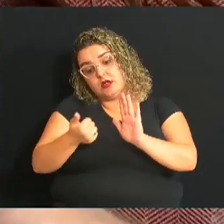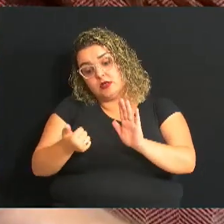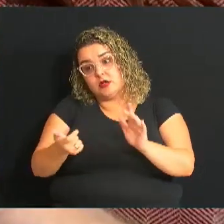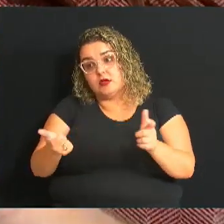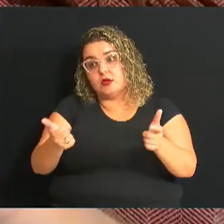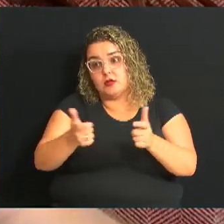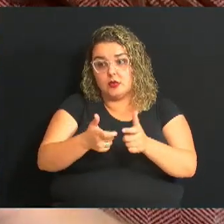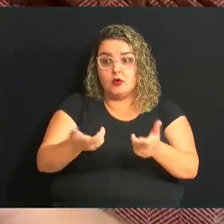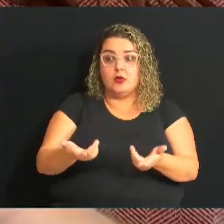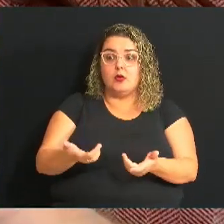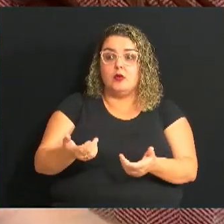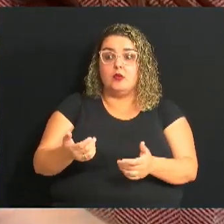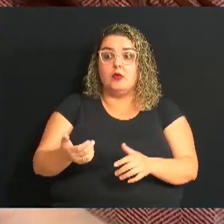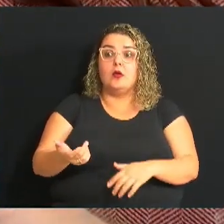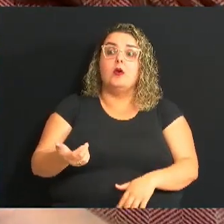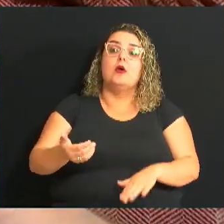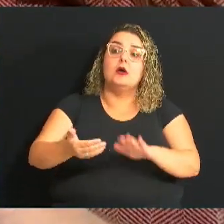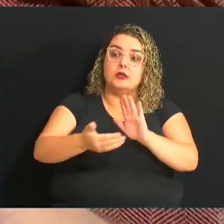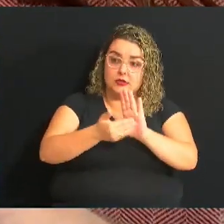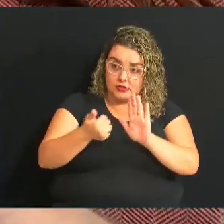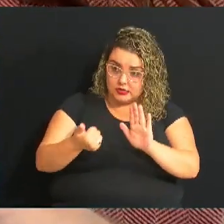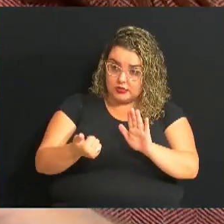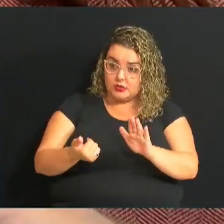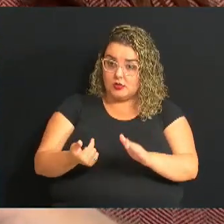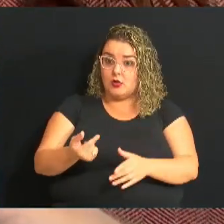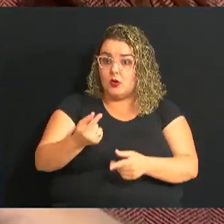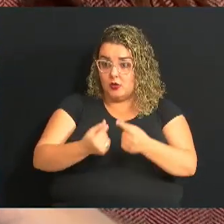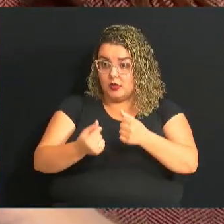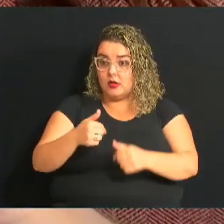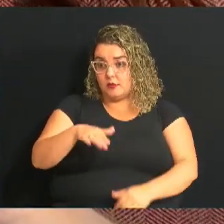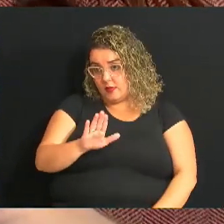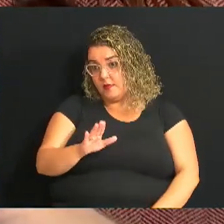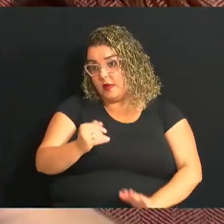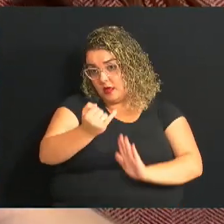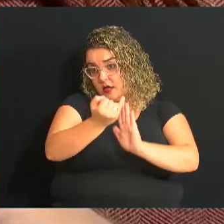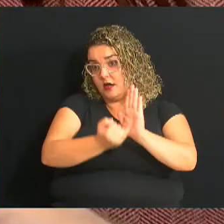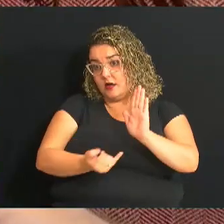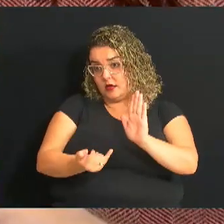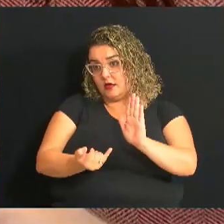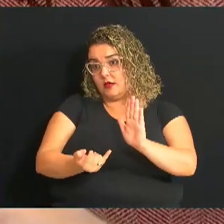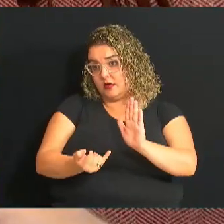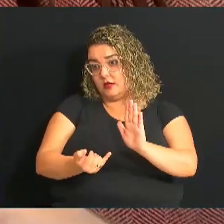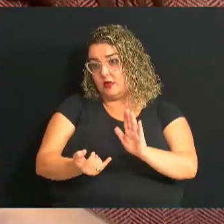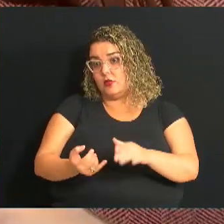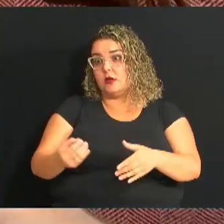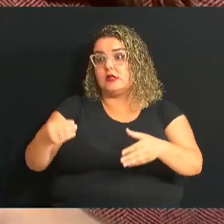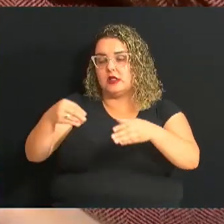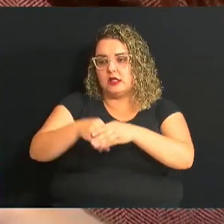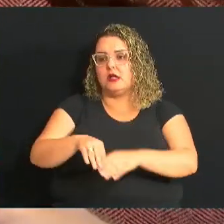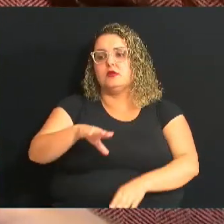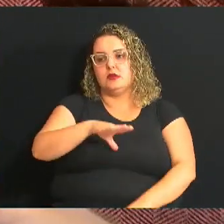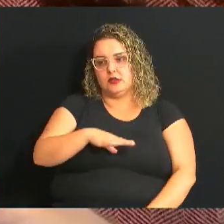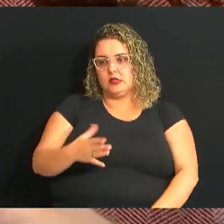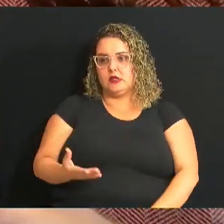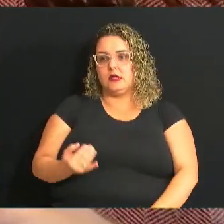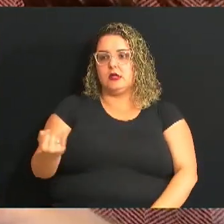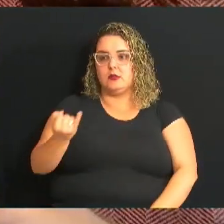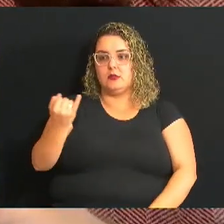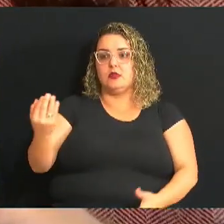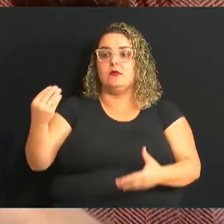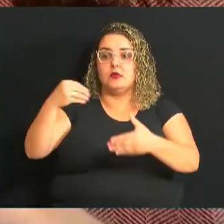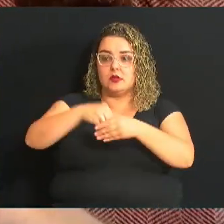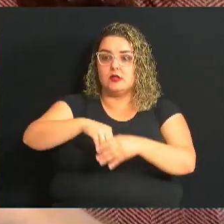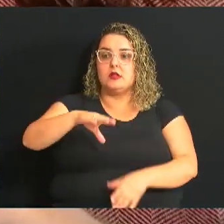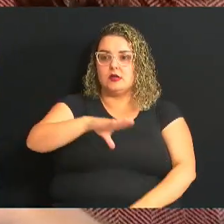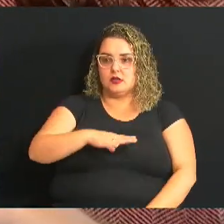Descontar ou receber a mais no imposto e fica na cidade. O importante é que fica na cidade para desenvolver